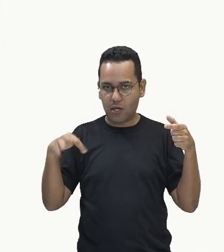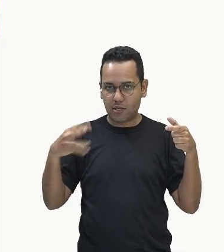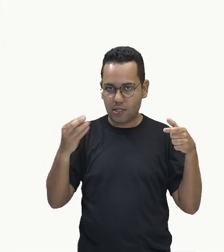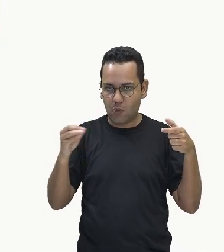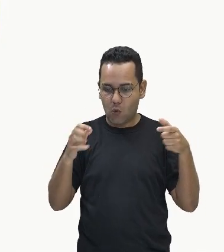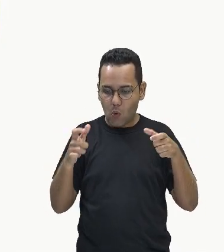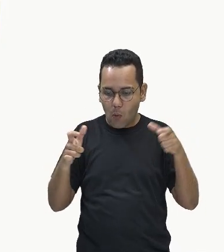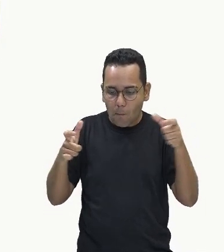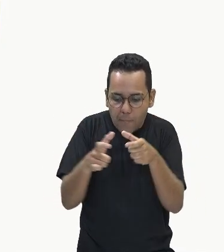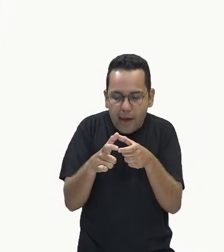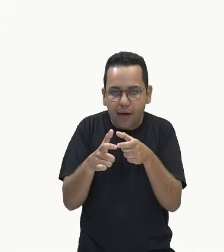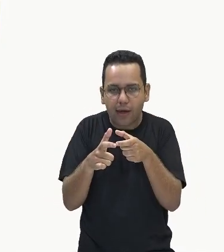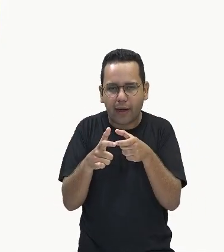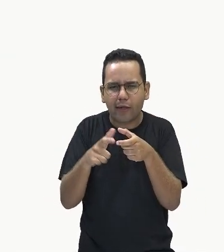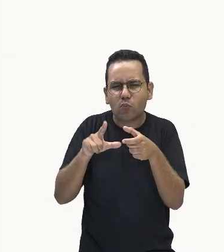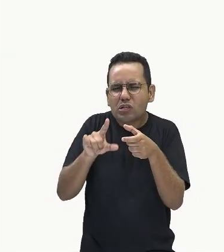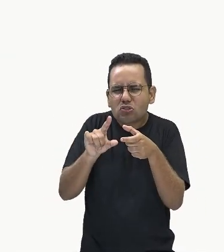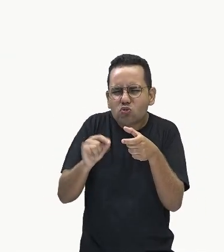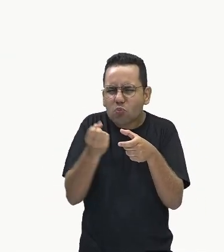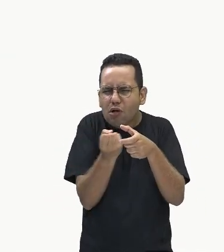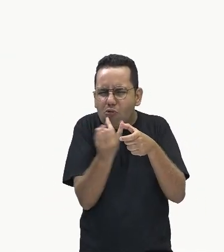funciona? Por exemplo,